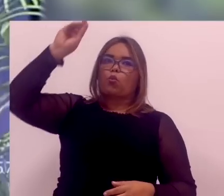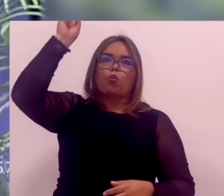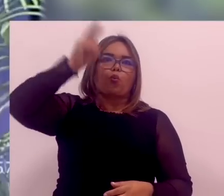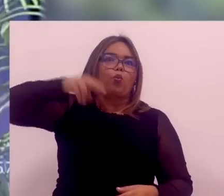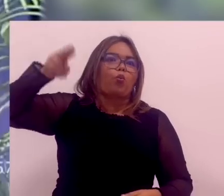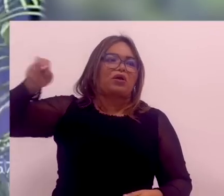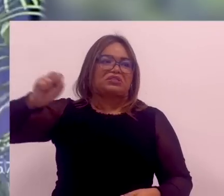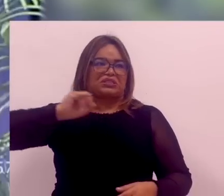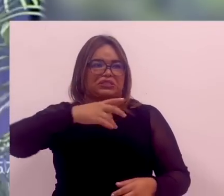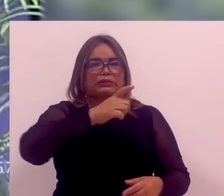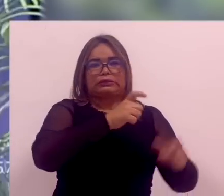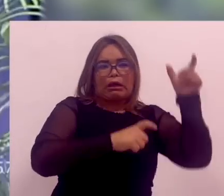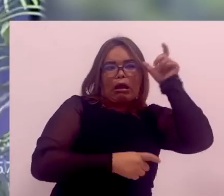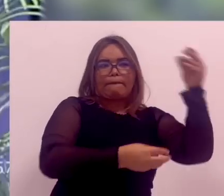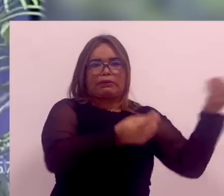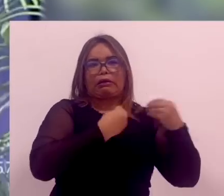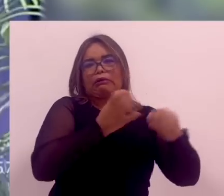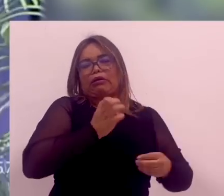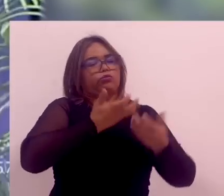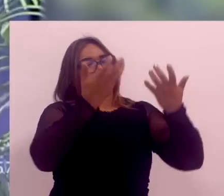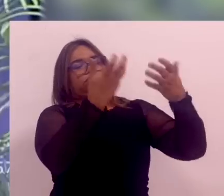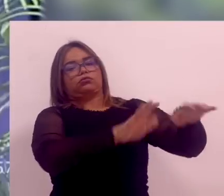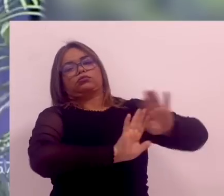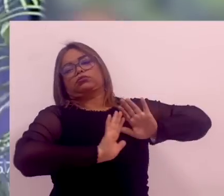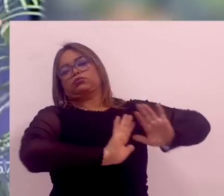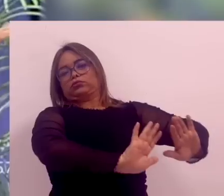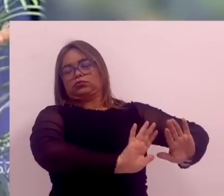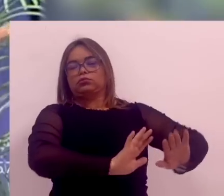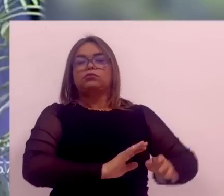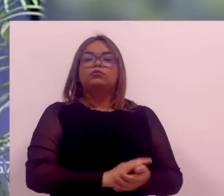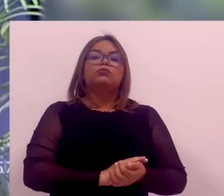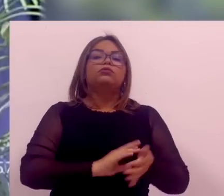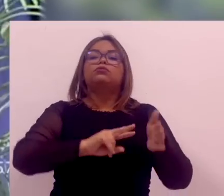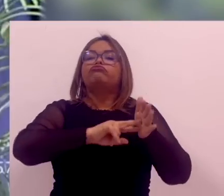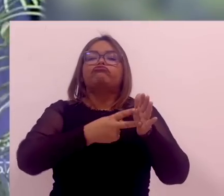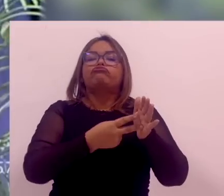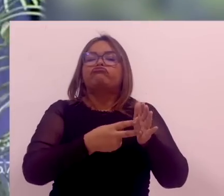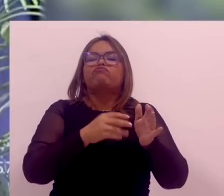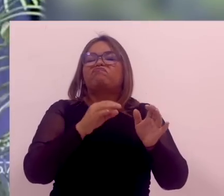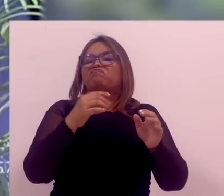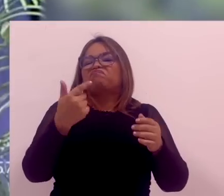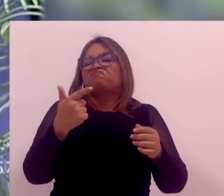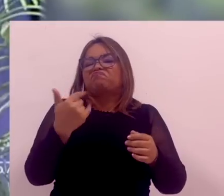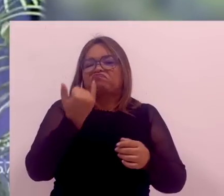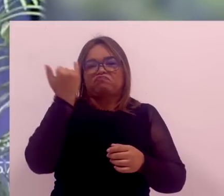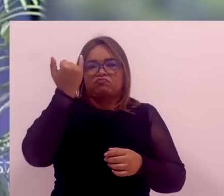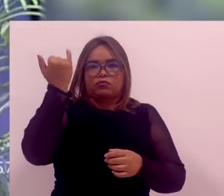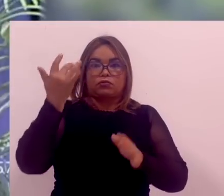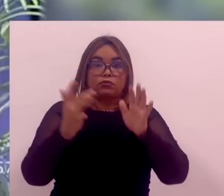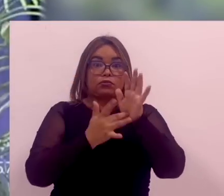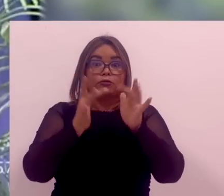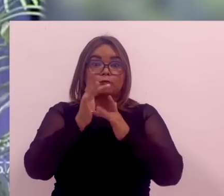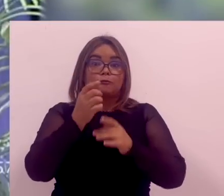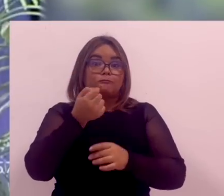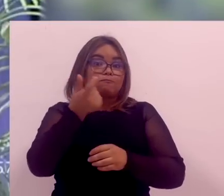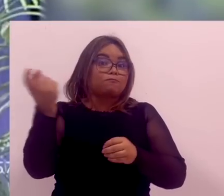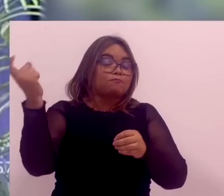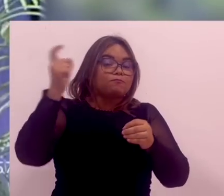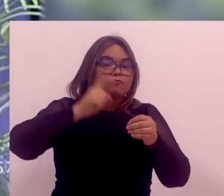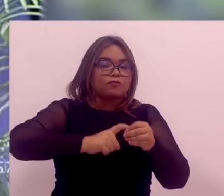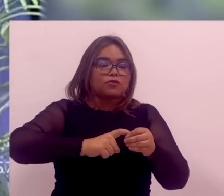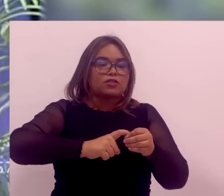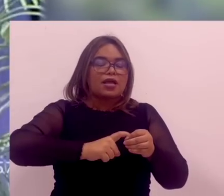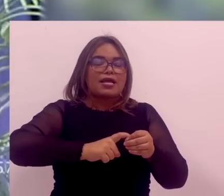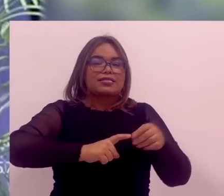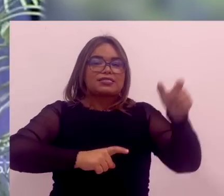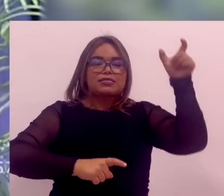toda a riqueza satânica deste mundo. O que ela significa? Ela não significa nada. Jesus está voltando e o reino das